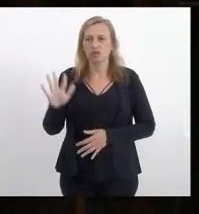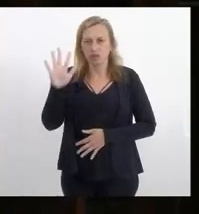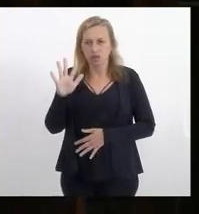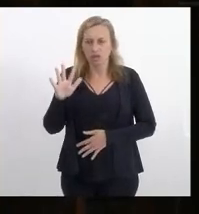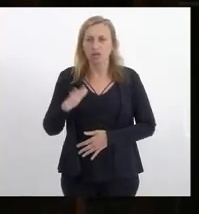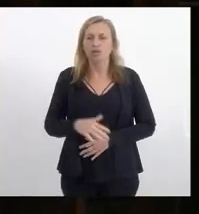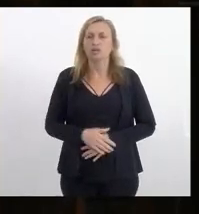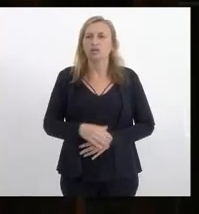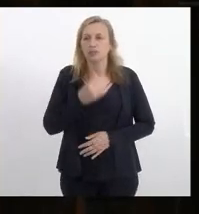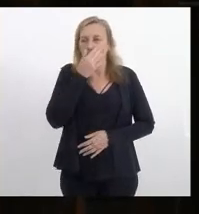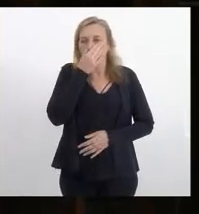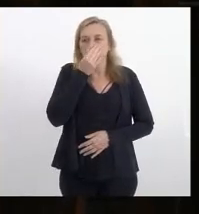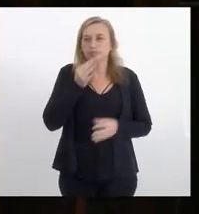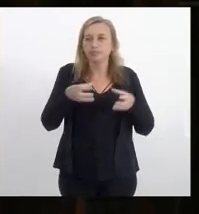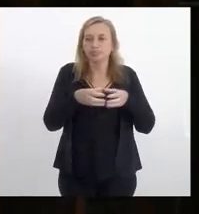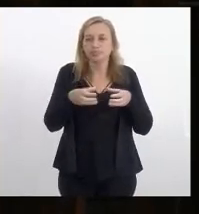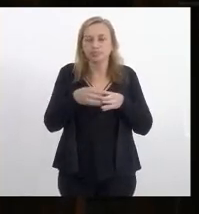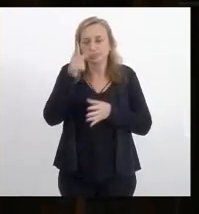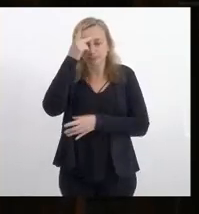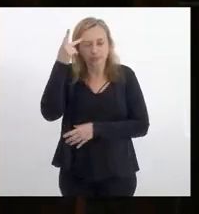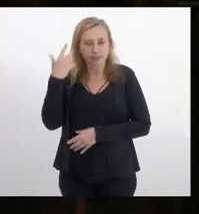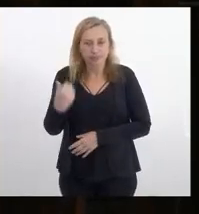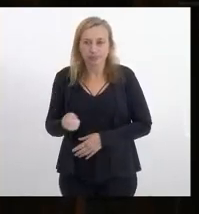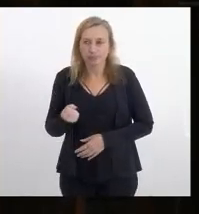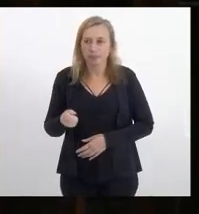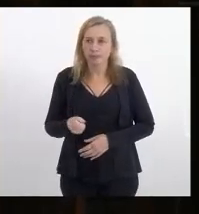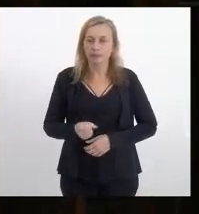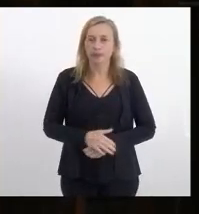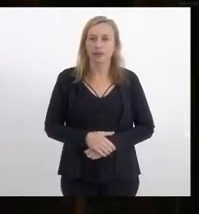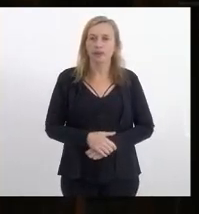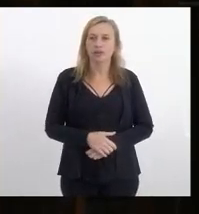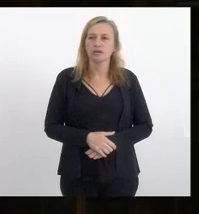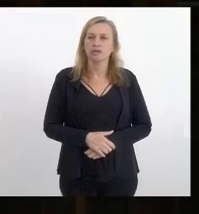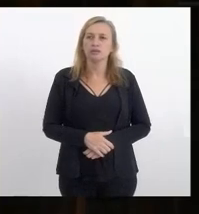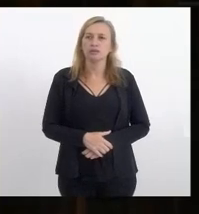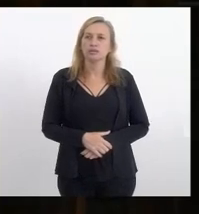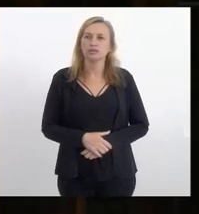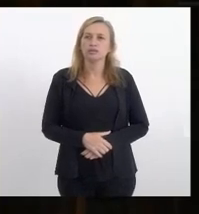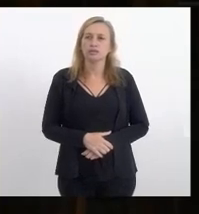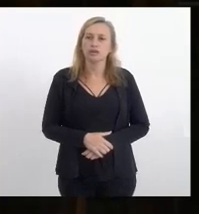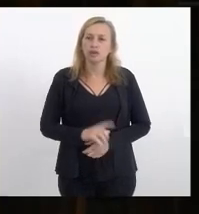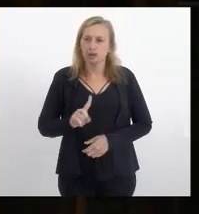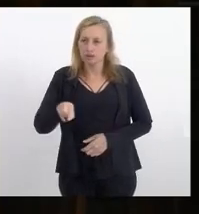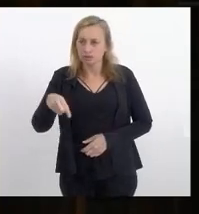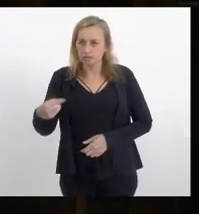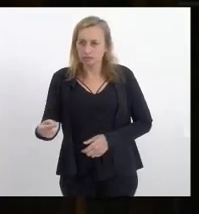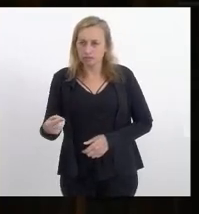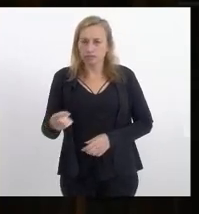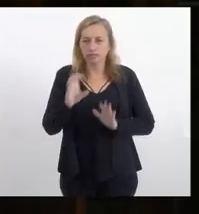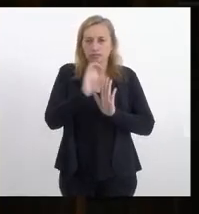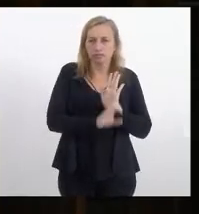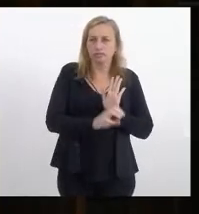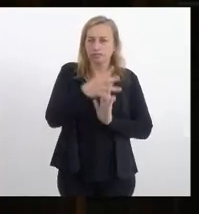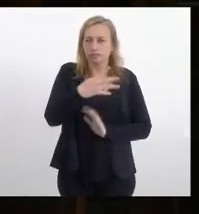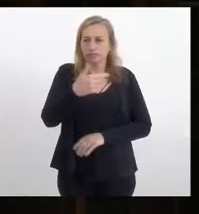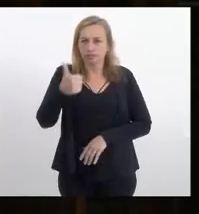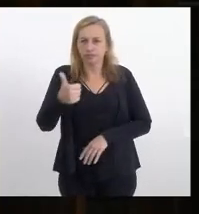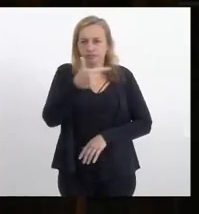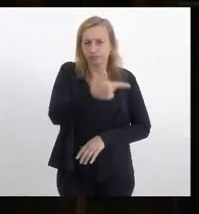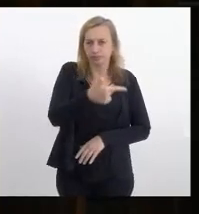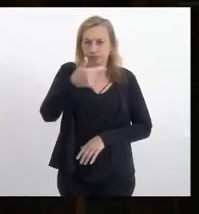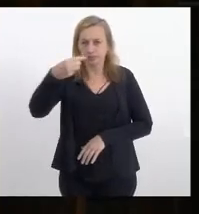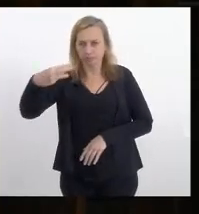e irrestrita para esse grupo de pensionistas que se tornou pensionista depois da emenda 41 de dezembro